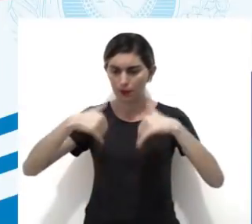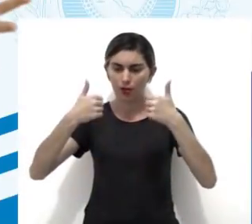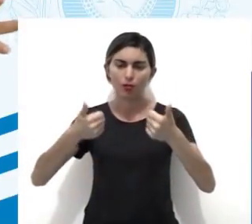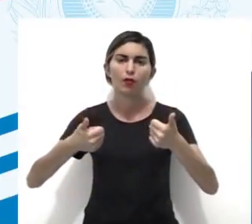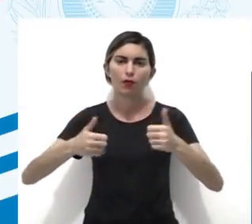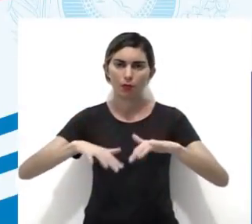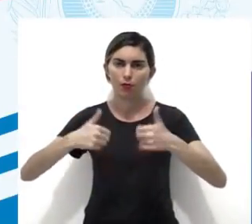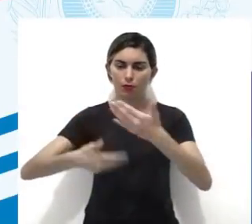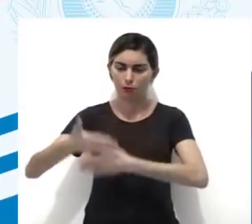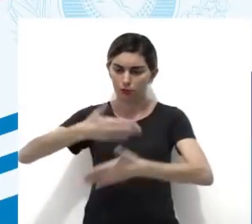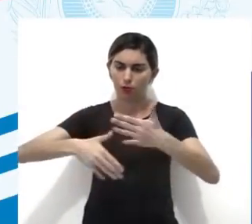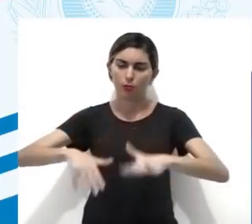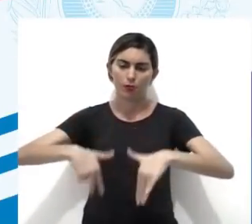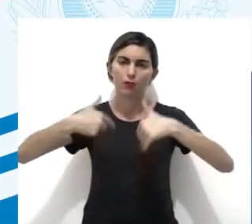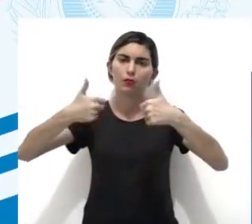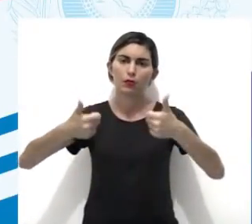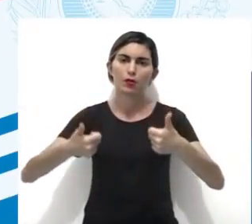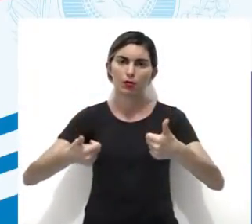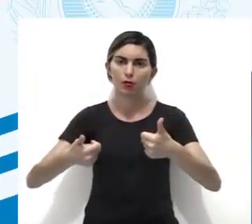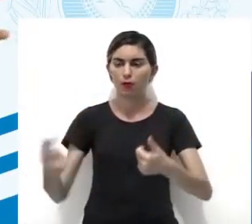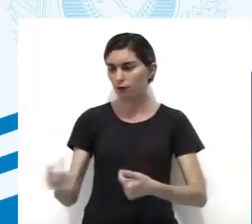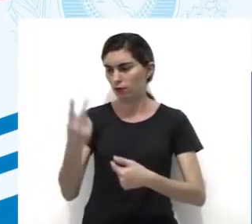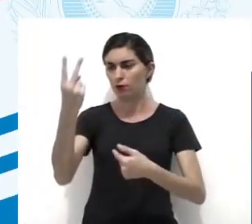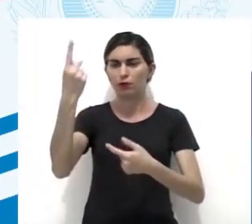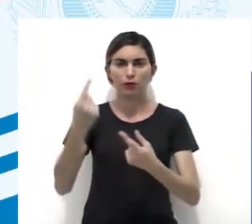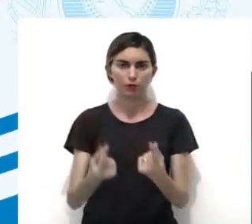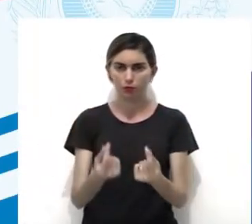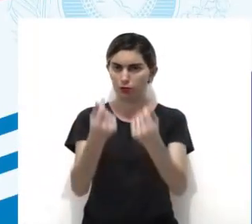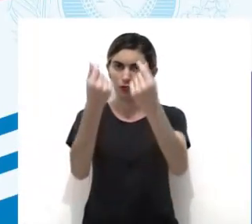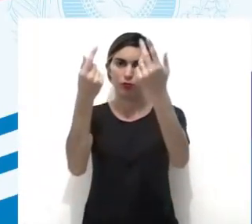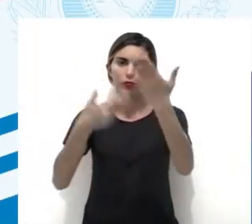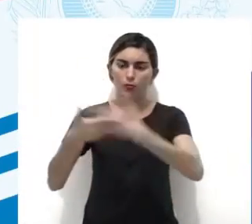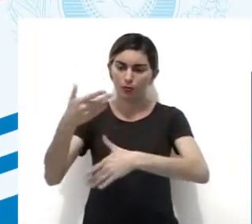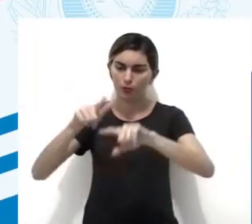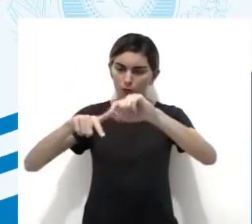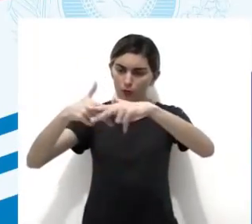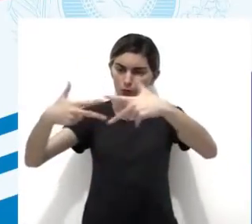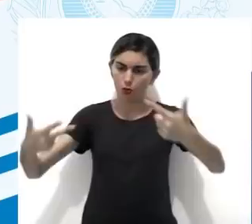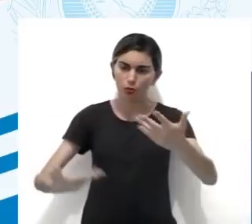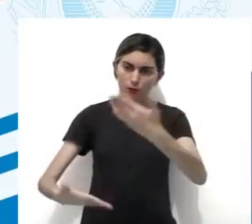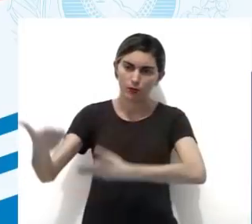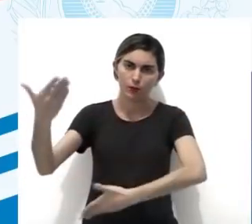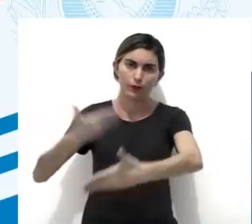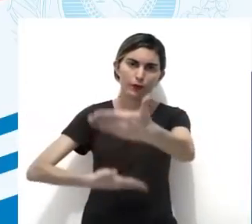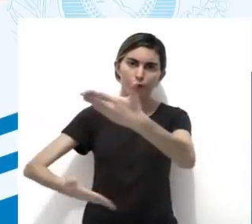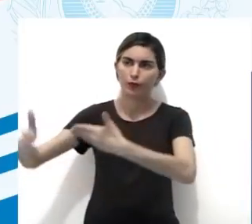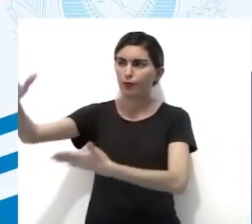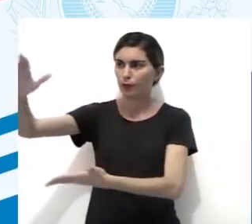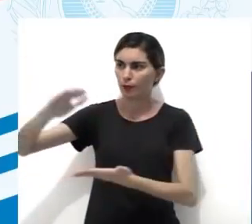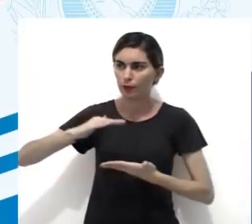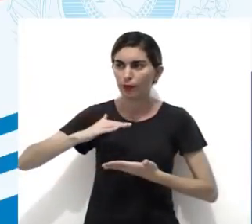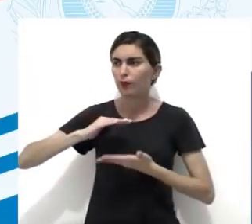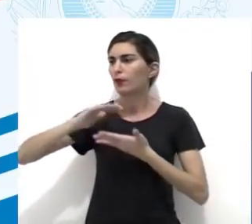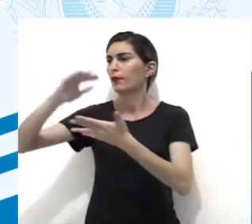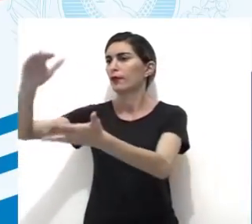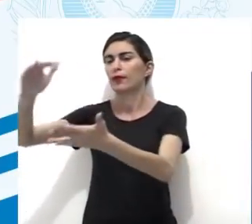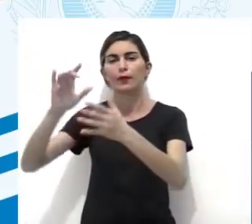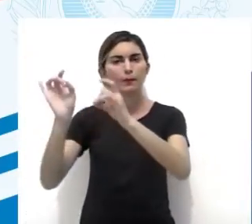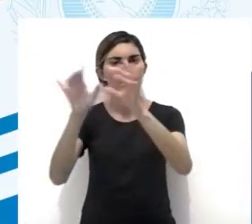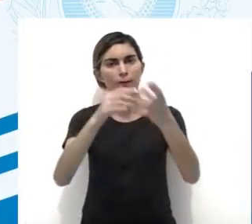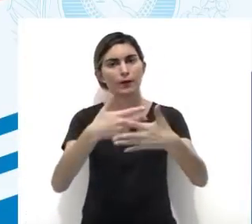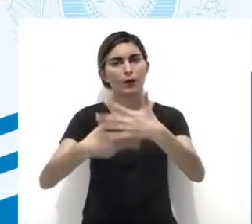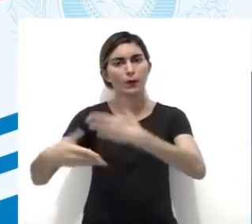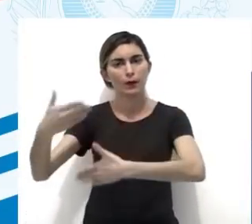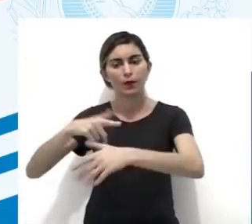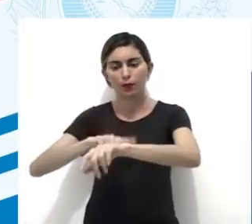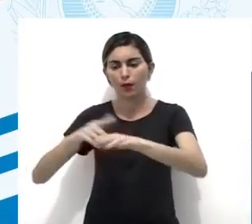a troca desses valores e a troca dessas mercadorias vão se dar em um